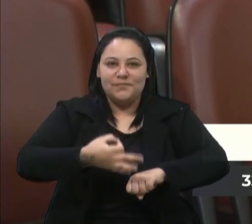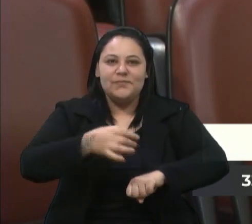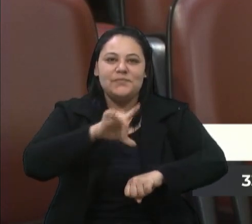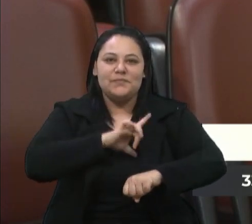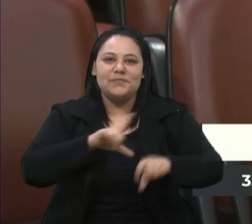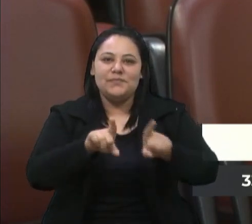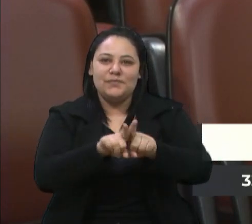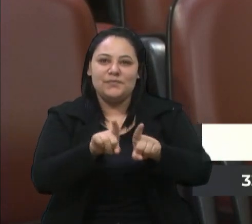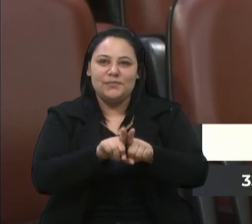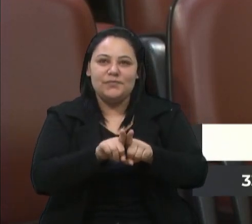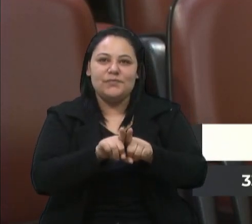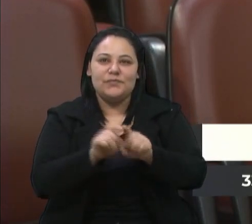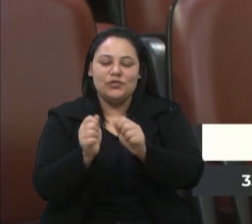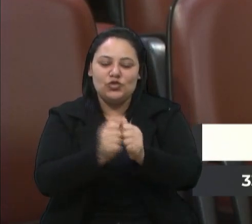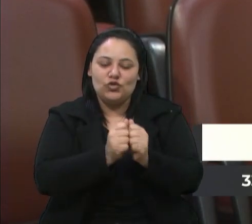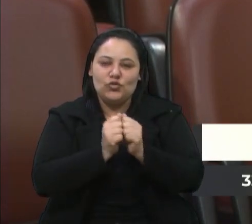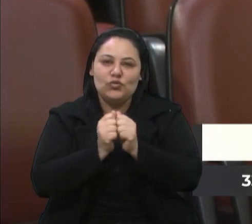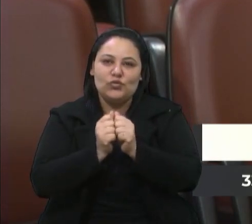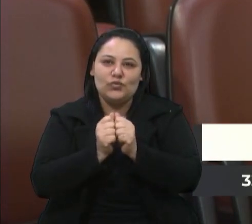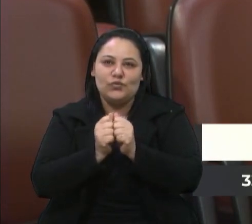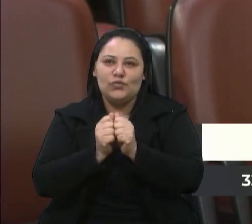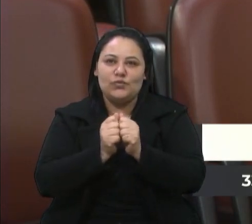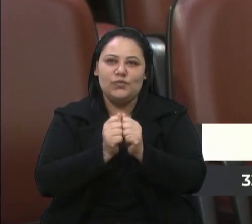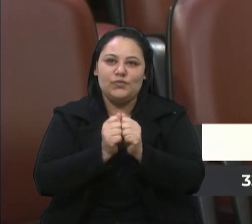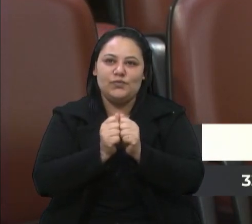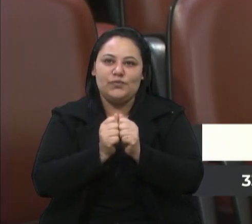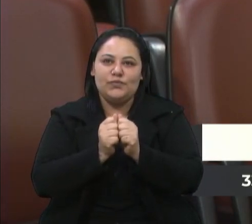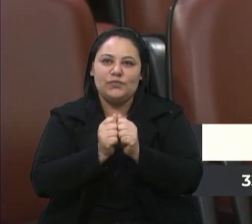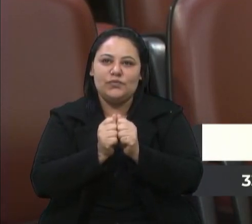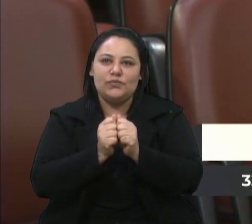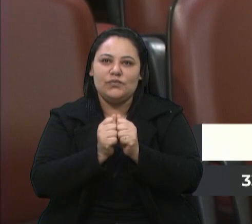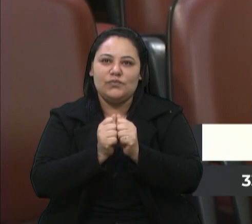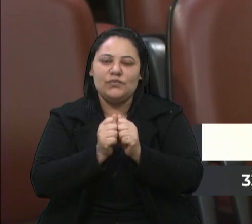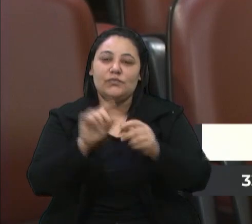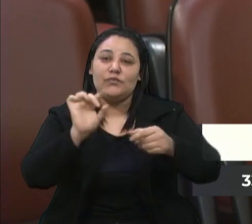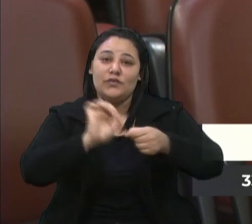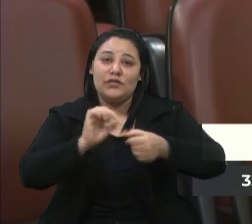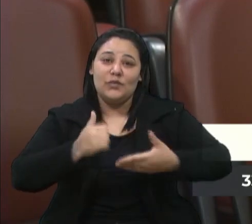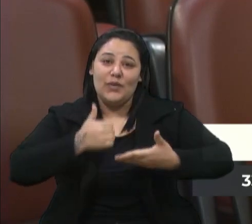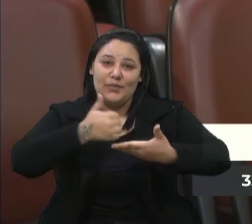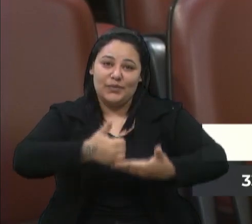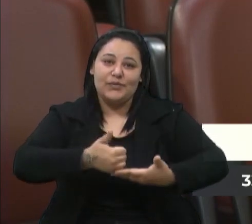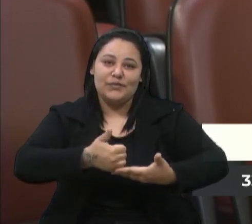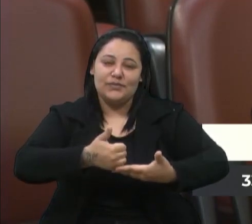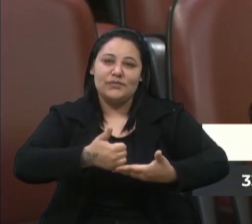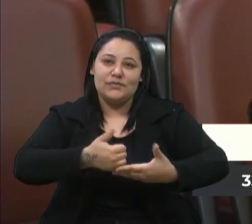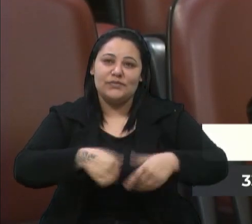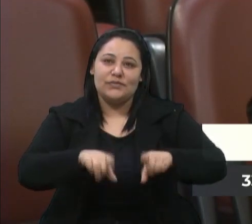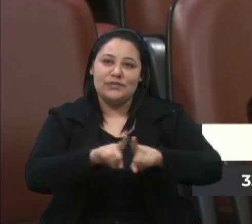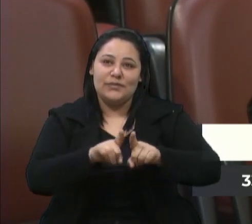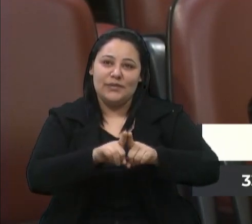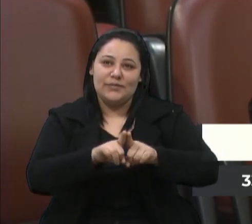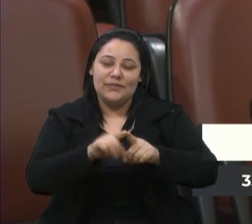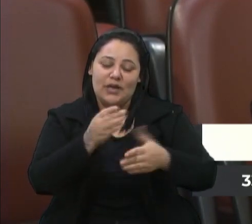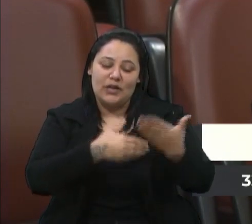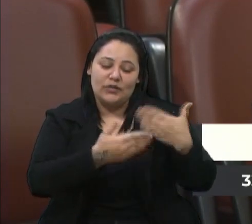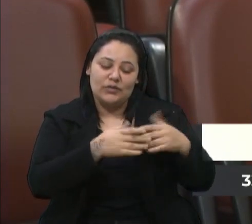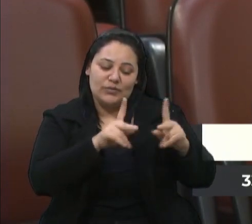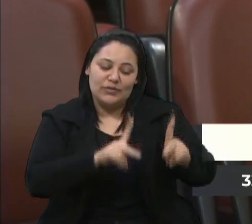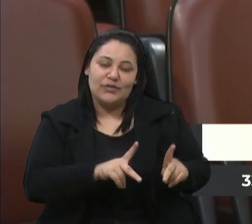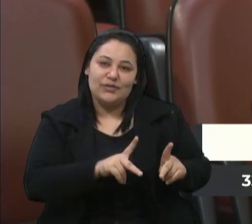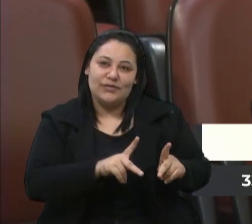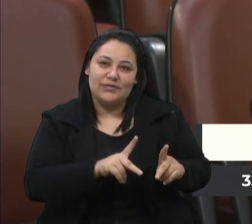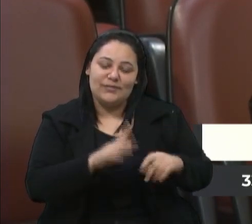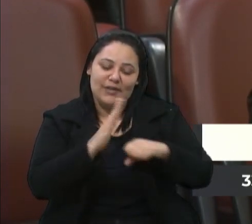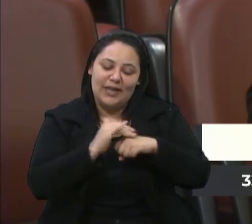nós demóveis vereador para que nós busquem declarar então voto, fazer o voto, presidente. O suporte a essas pessoas que são tão